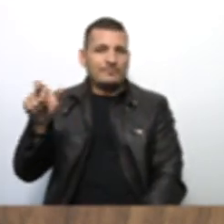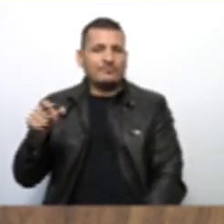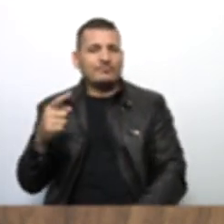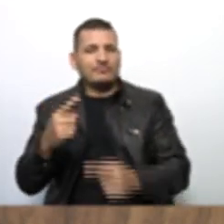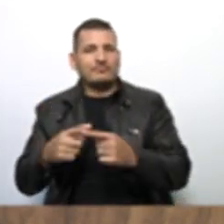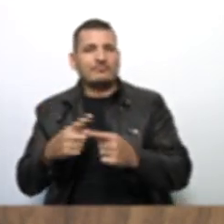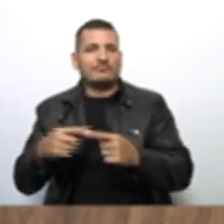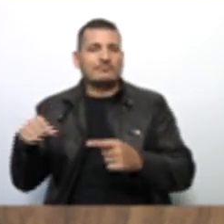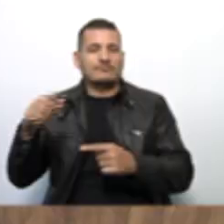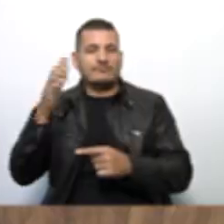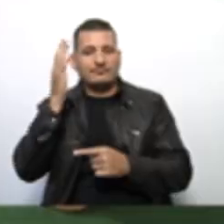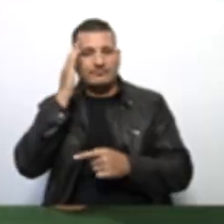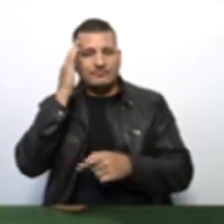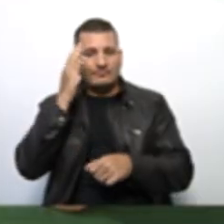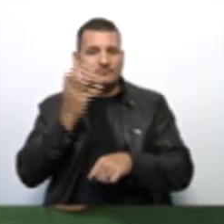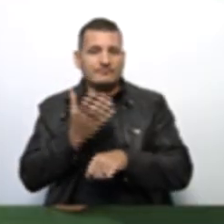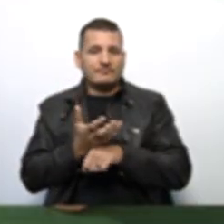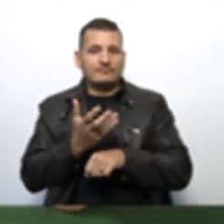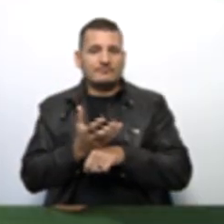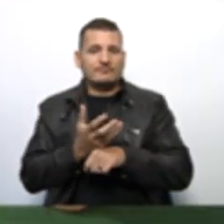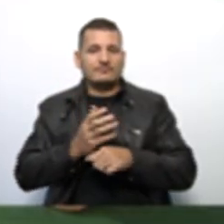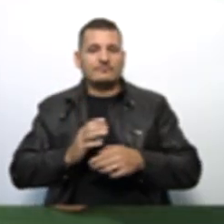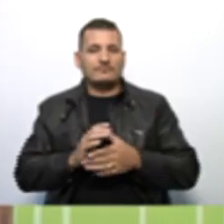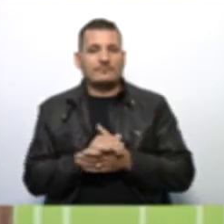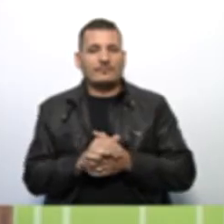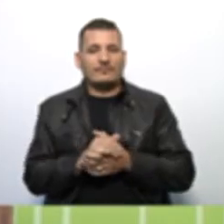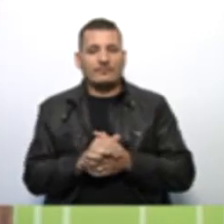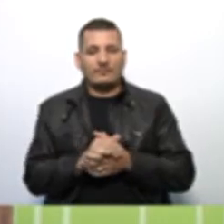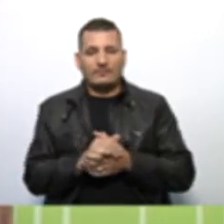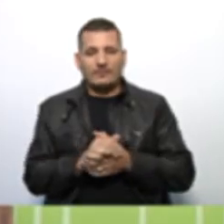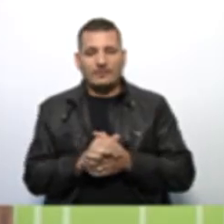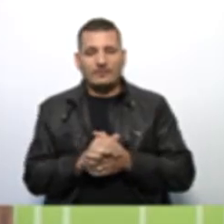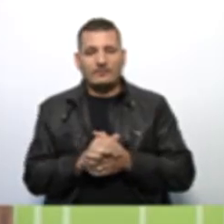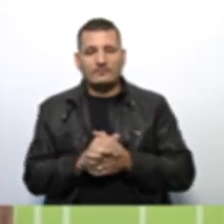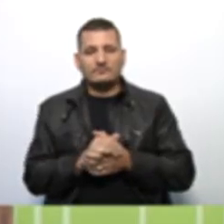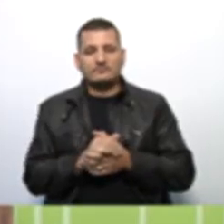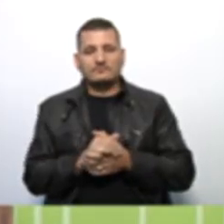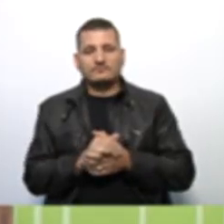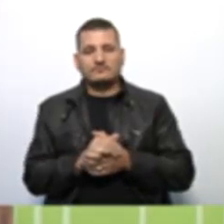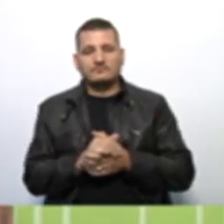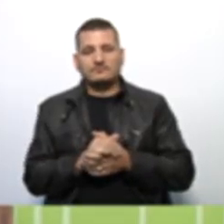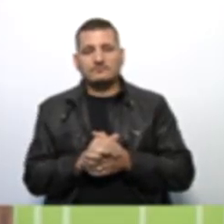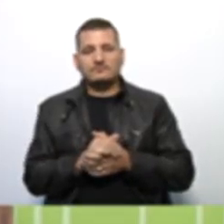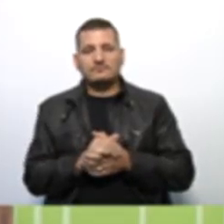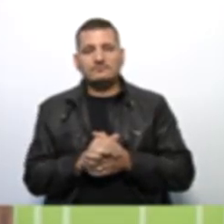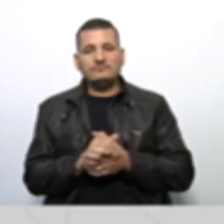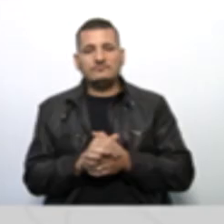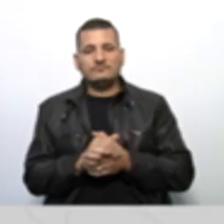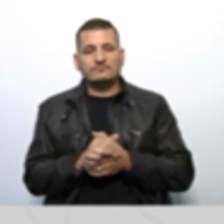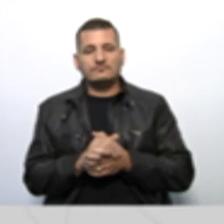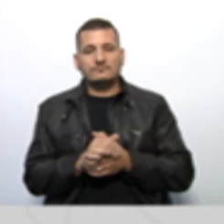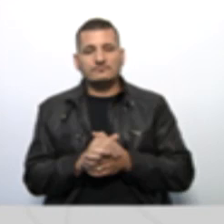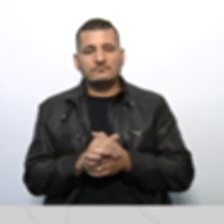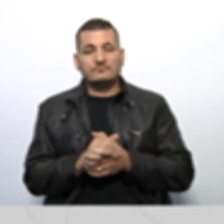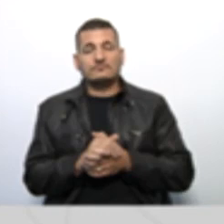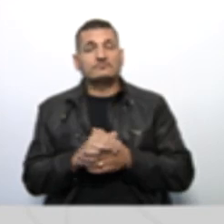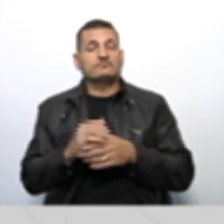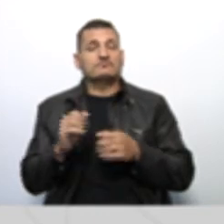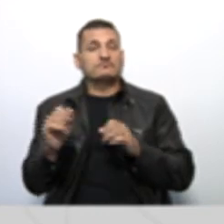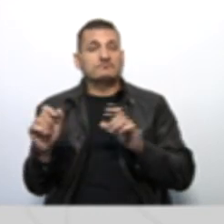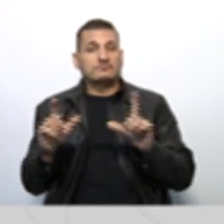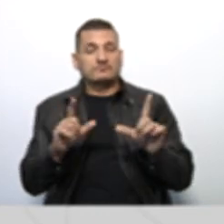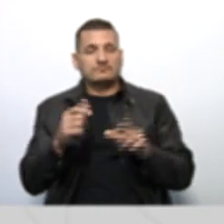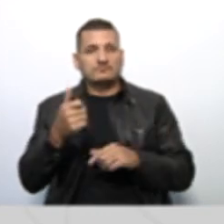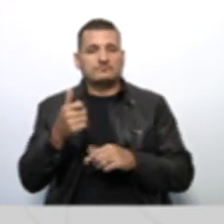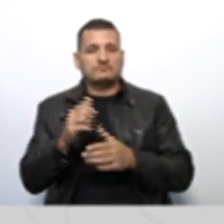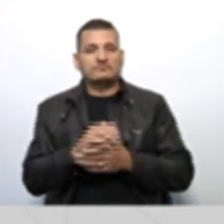essa disciplina. Tá bom? Agora eu vou deixar o senhor continuar, professor. Não, vamos lá, né? A nossa aula 1 aqui, nosso slidezinho que nós iremos ver hoje,